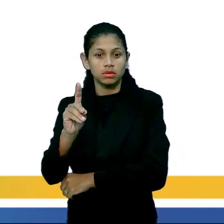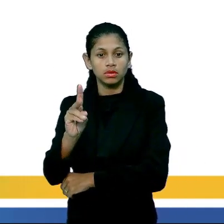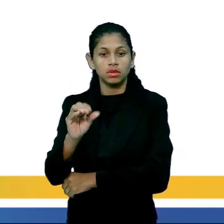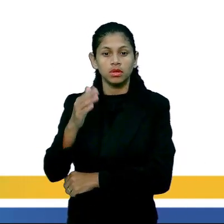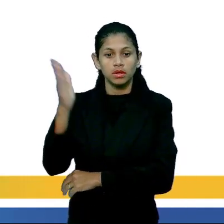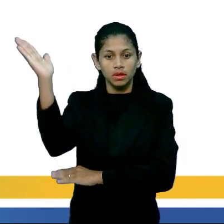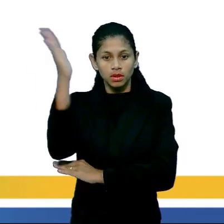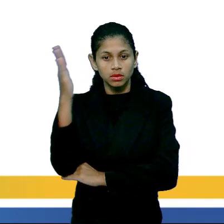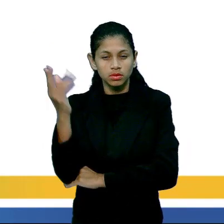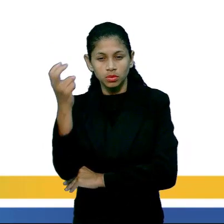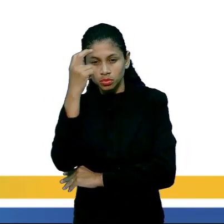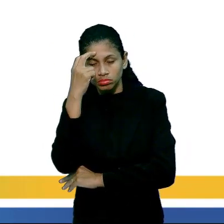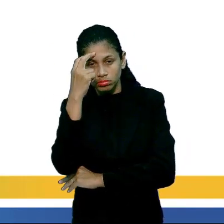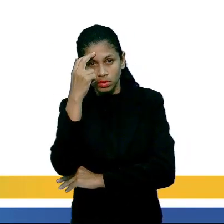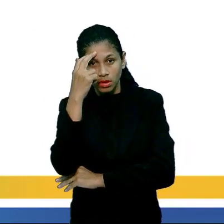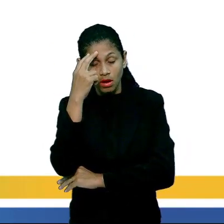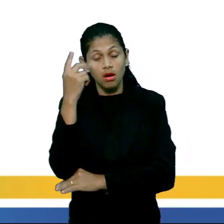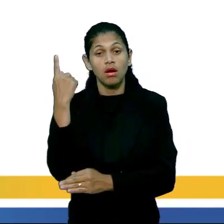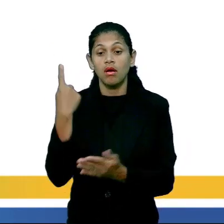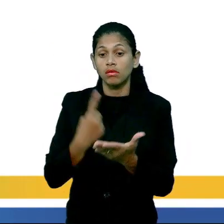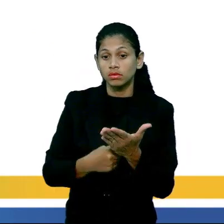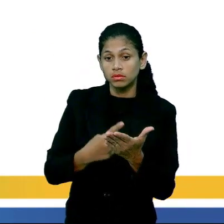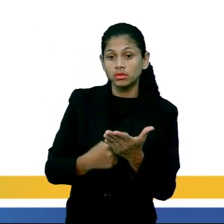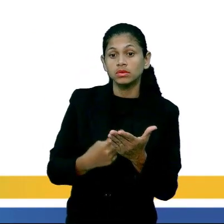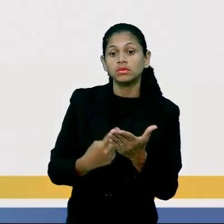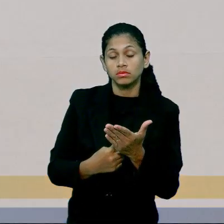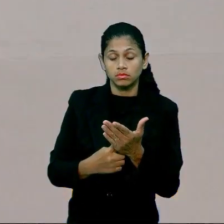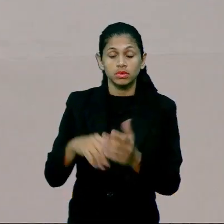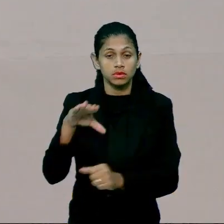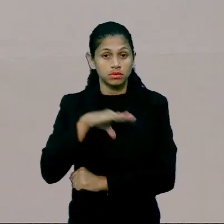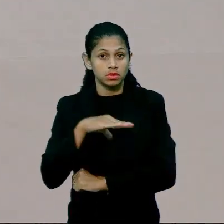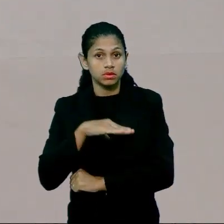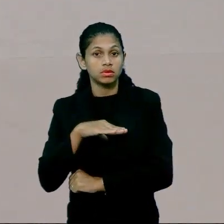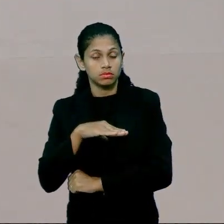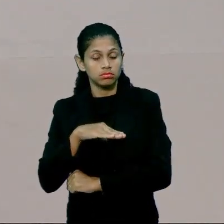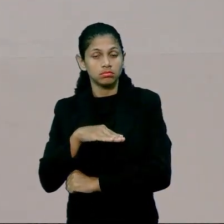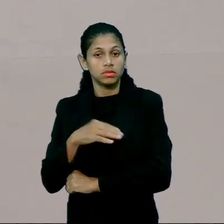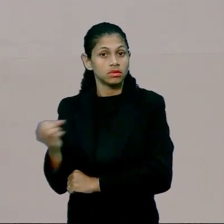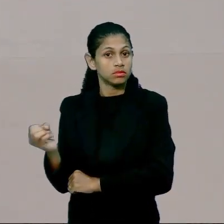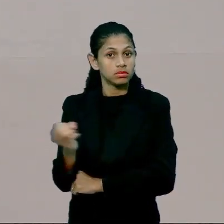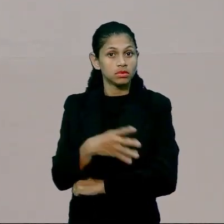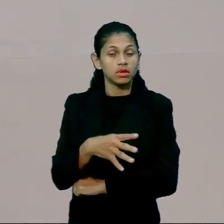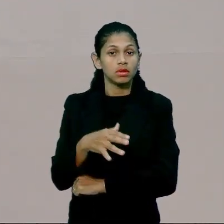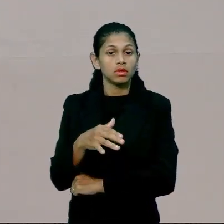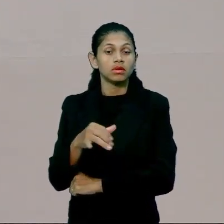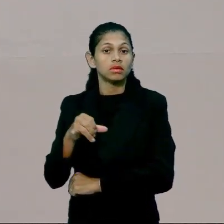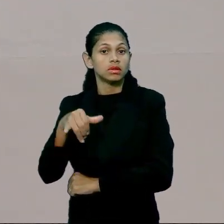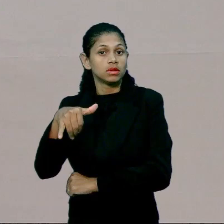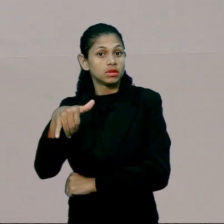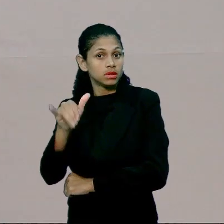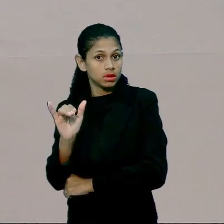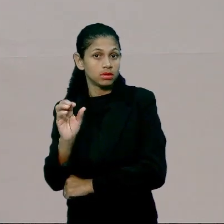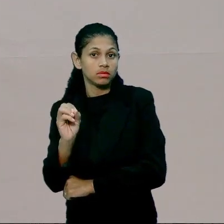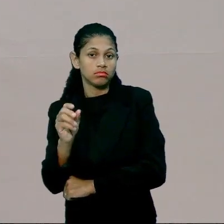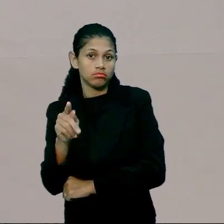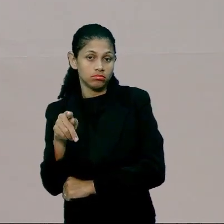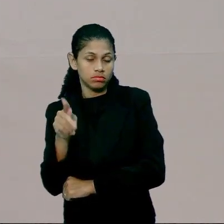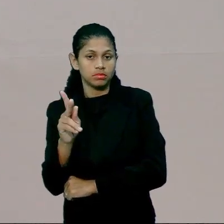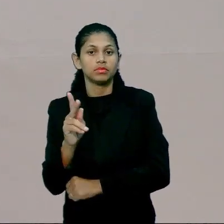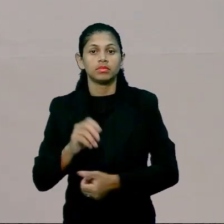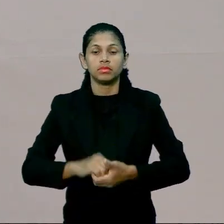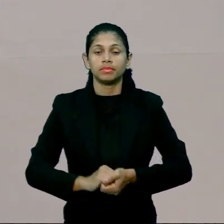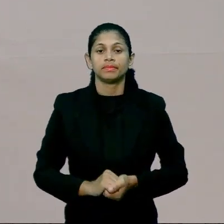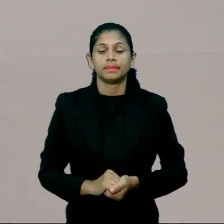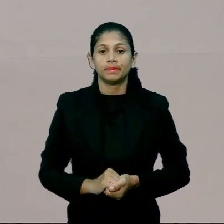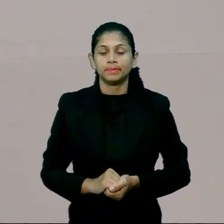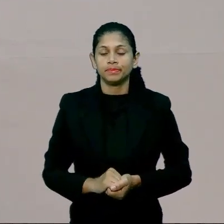York. Também não é a nossa resposta, ok? Principalmente porque está falando sobre a questão